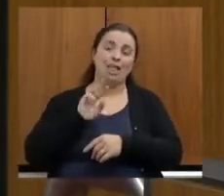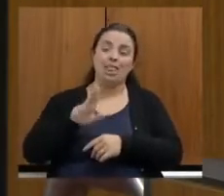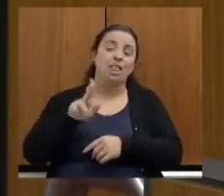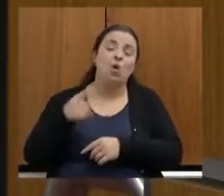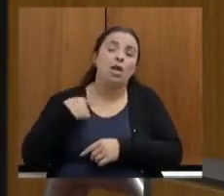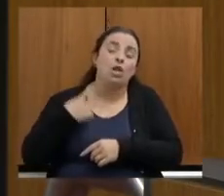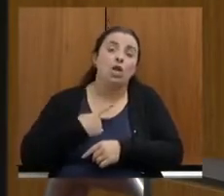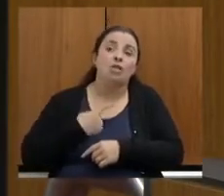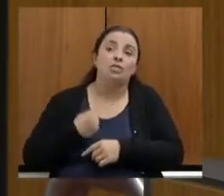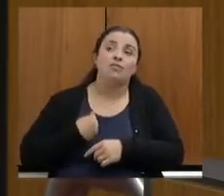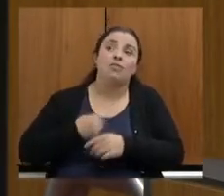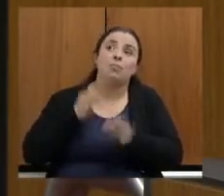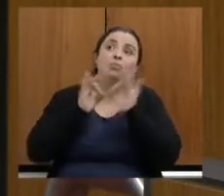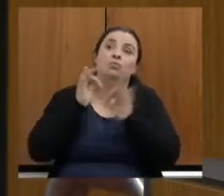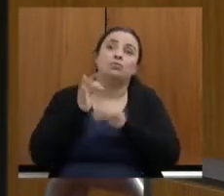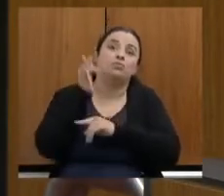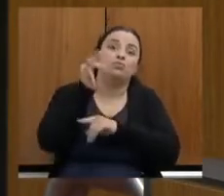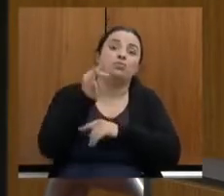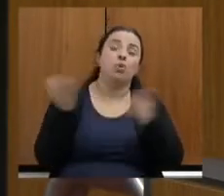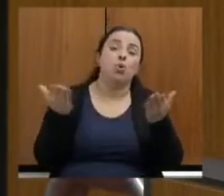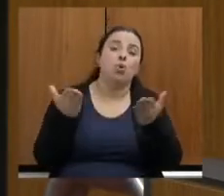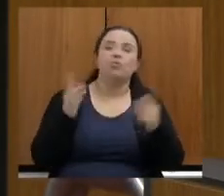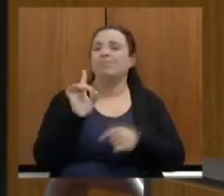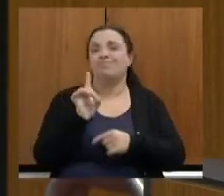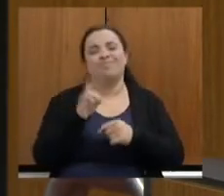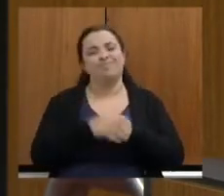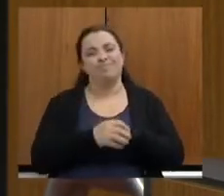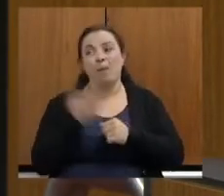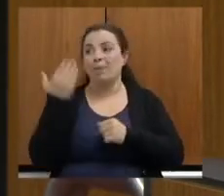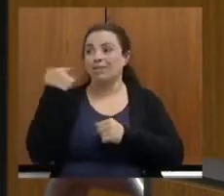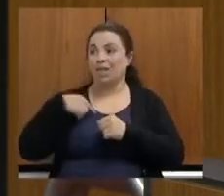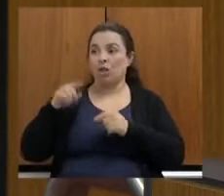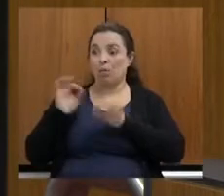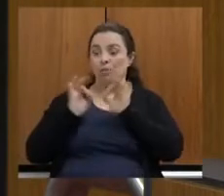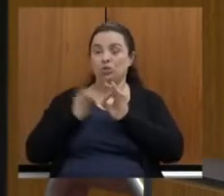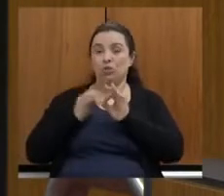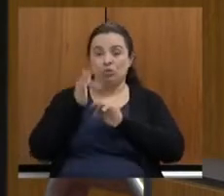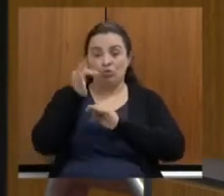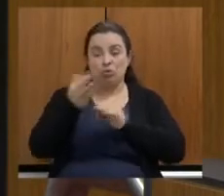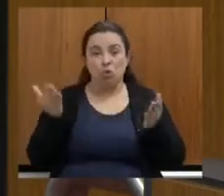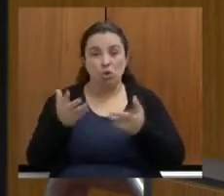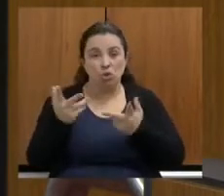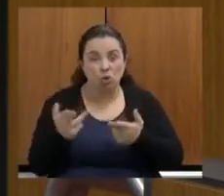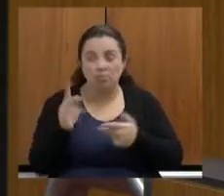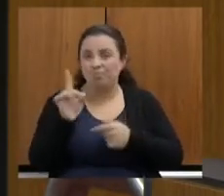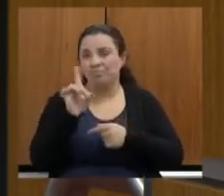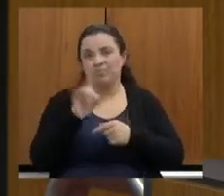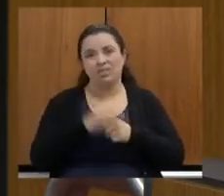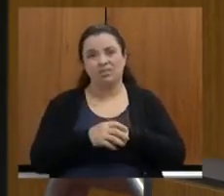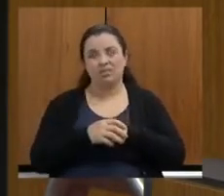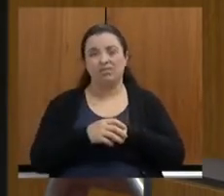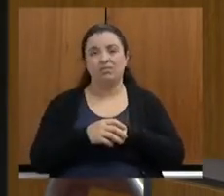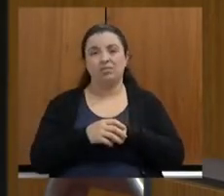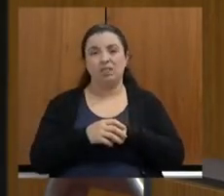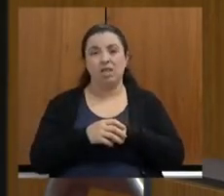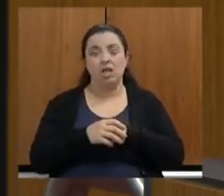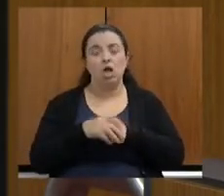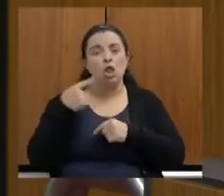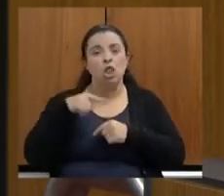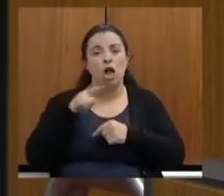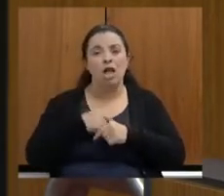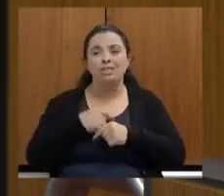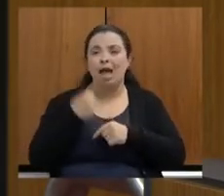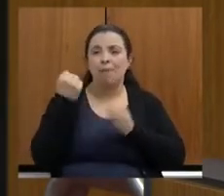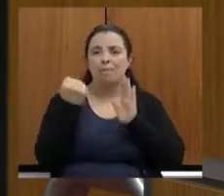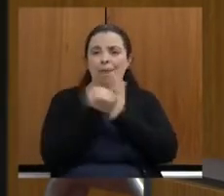é a vida que nós desejamos para nós hoje hoje você taxado como atingido sendo que todos têm identidade todos fomos